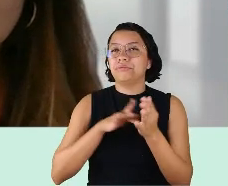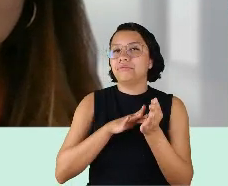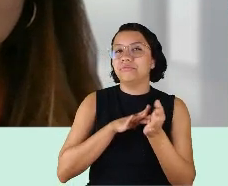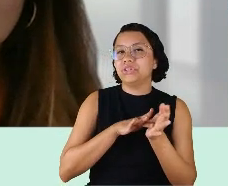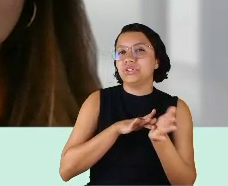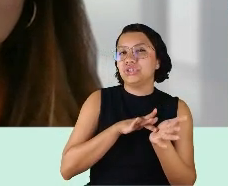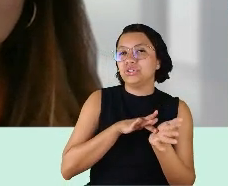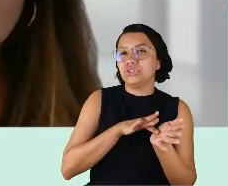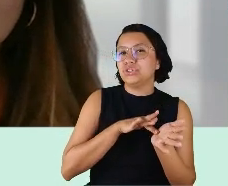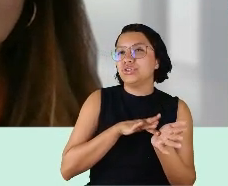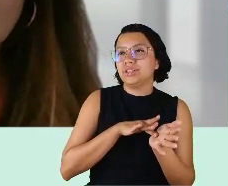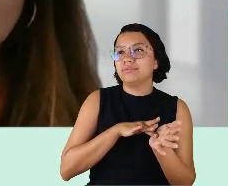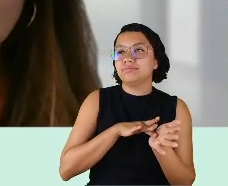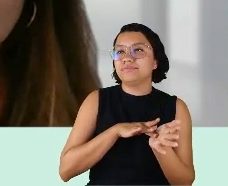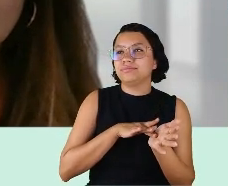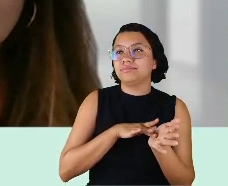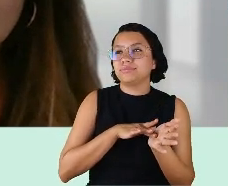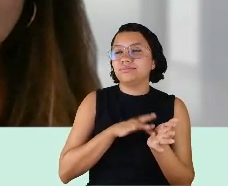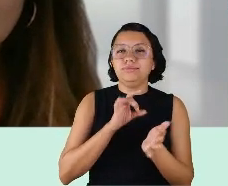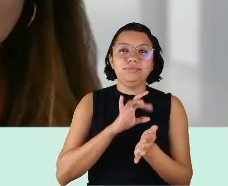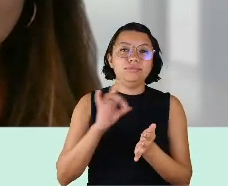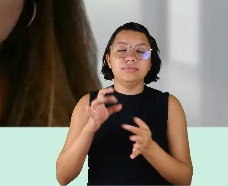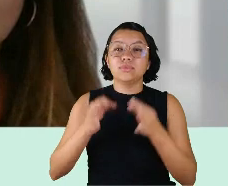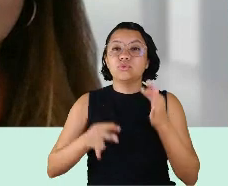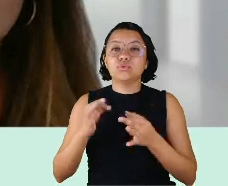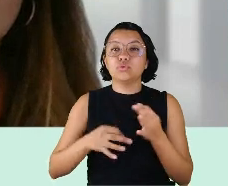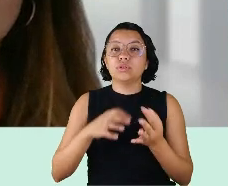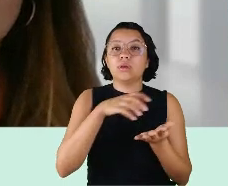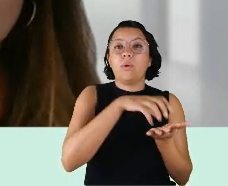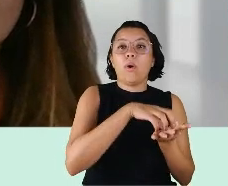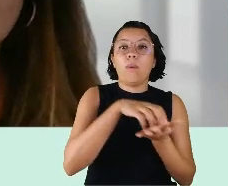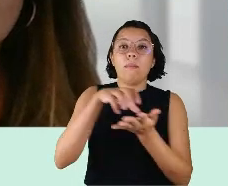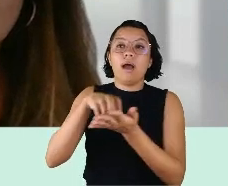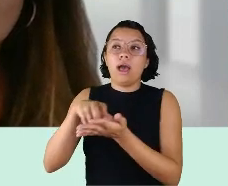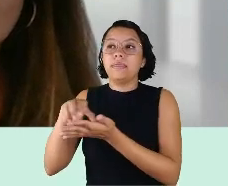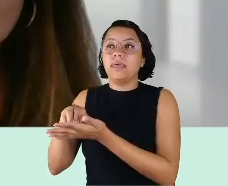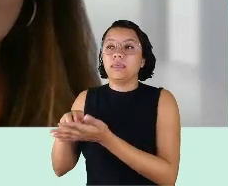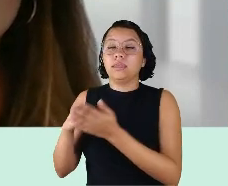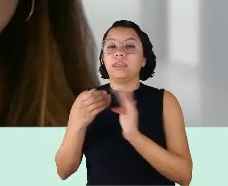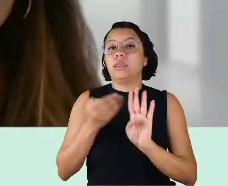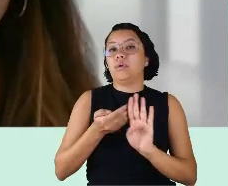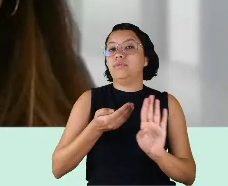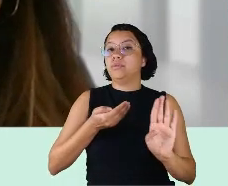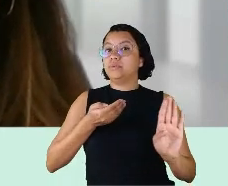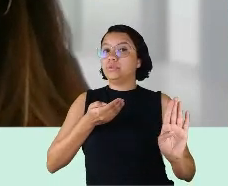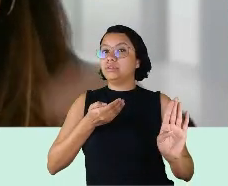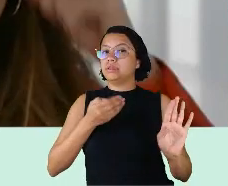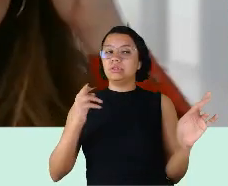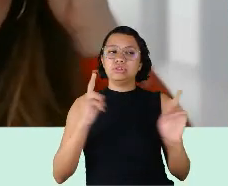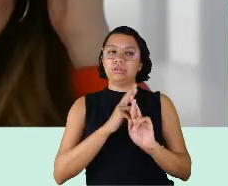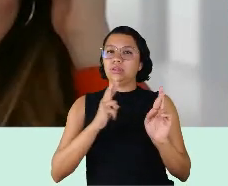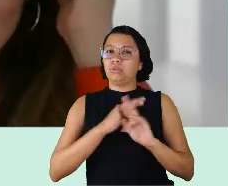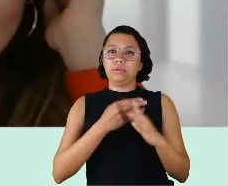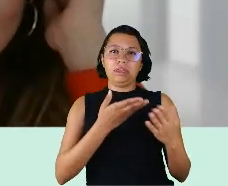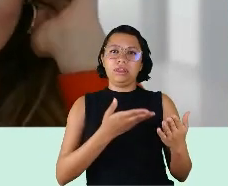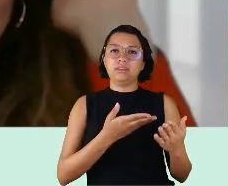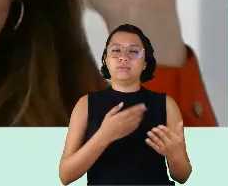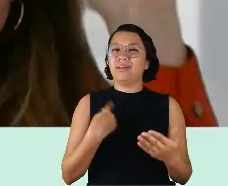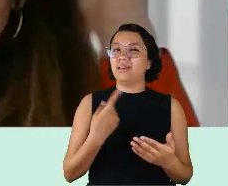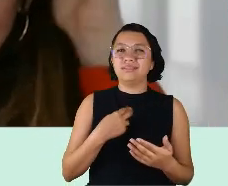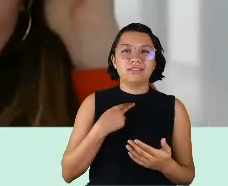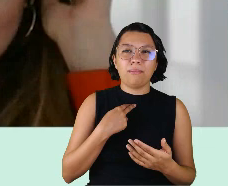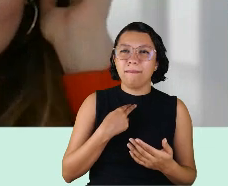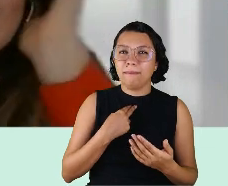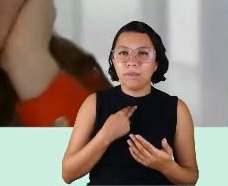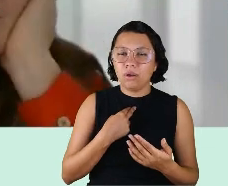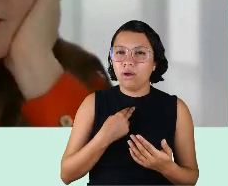que cada juiz é uma autarquia, né? Como dizia o Santos Neto, né? Eu fico distante e não me envolvo nisso, não. A gente